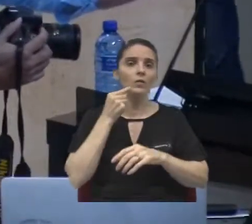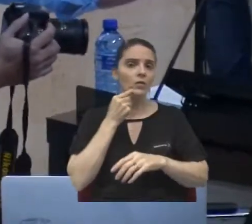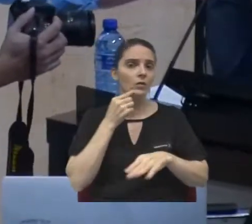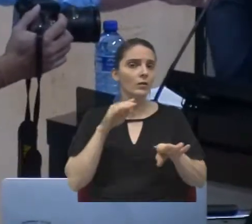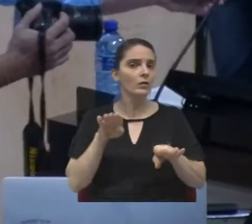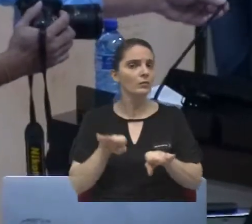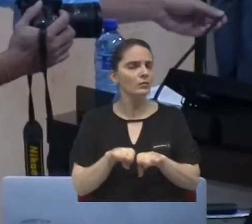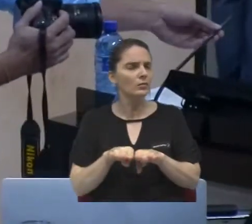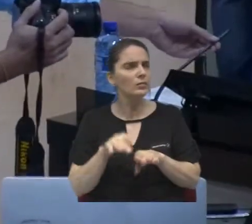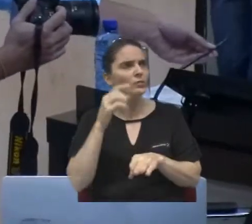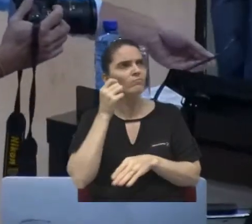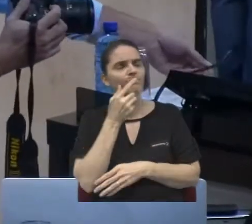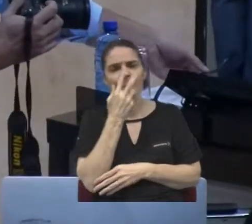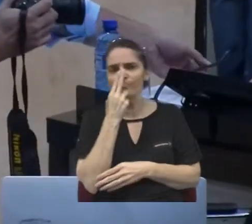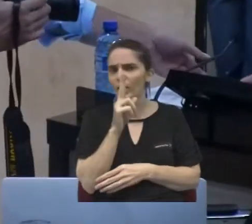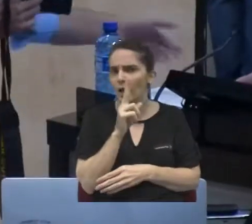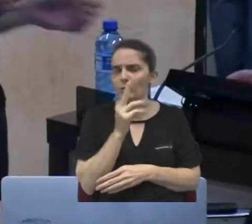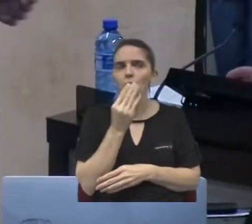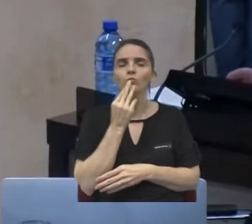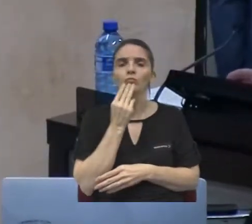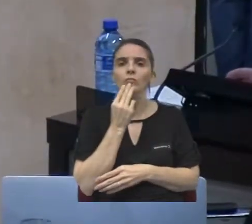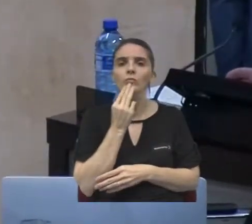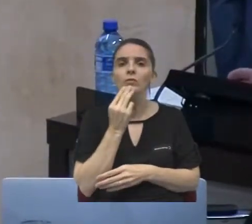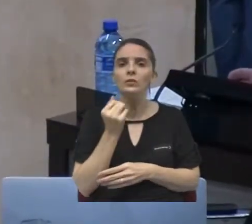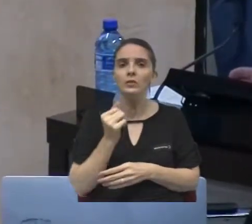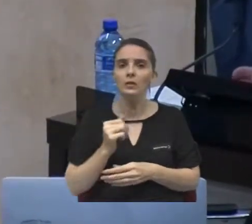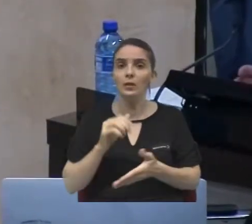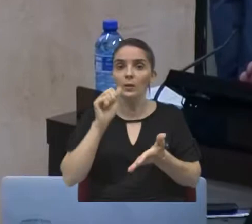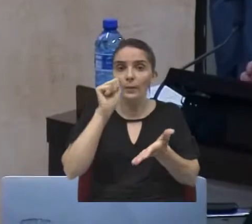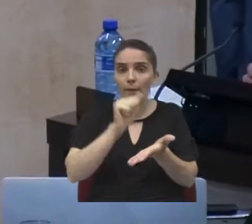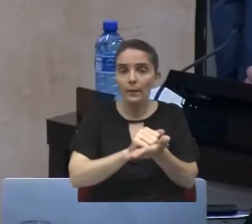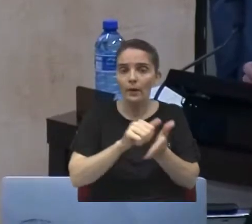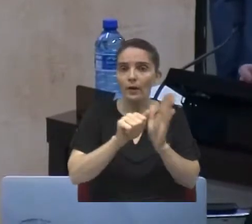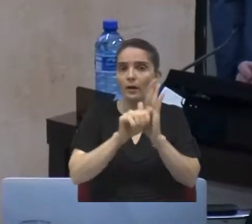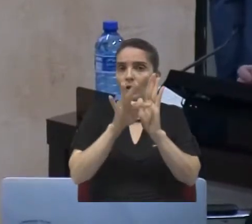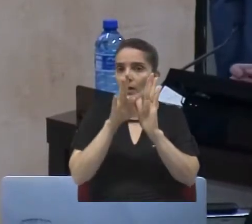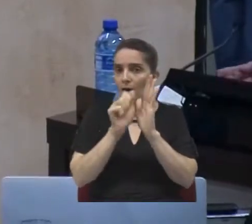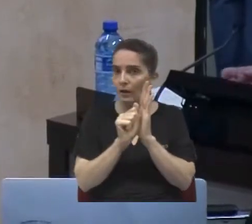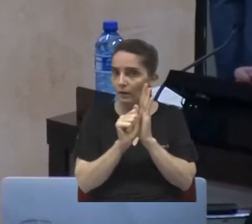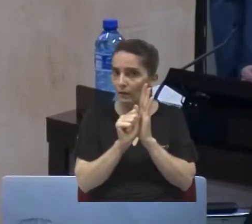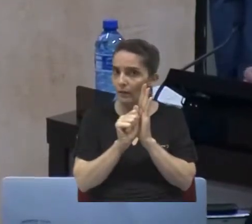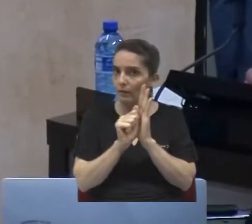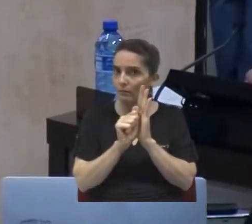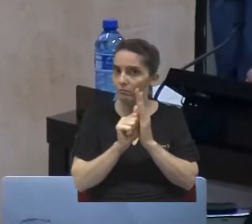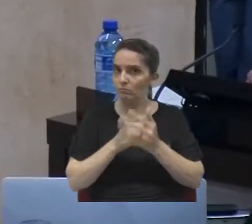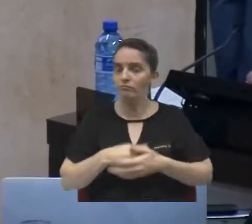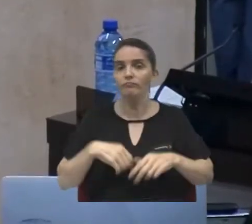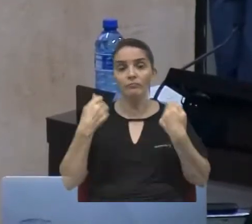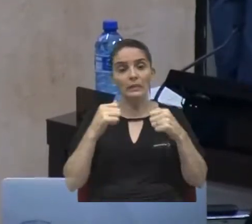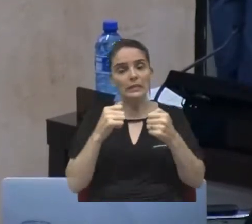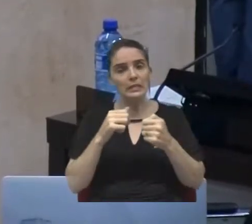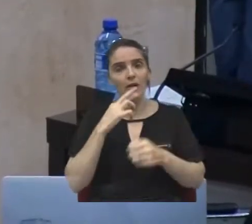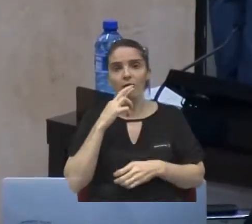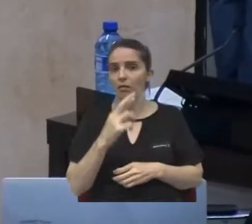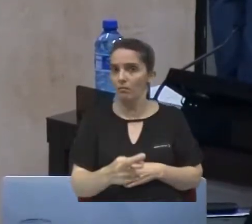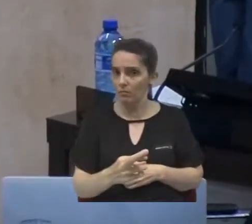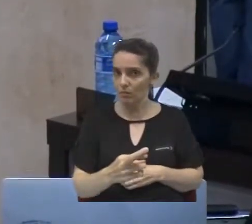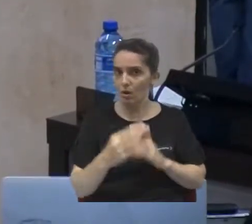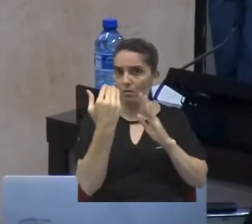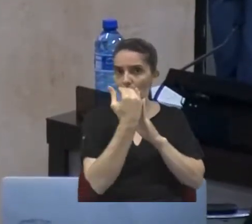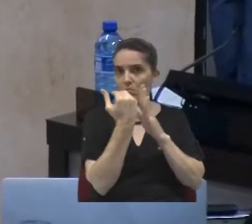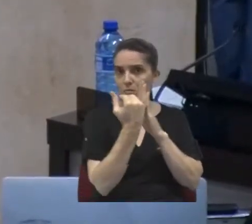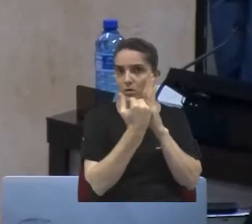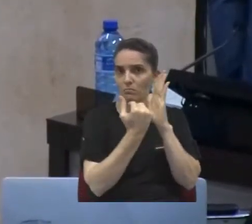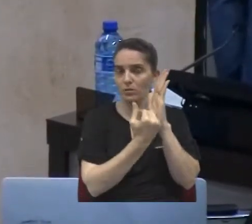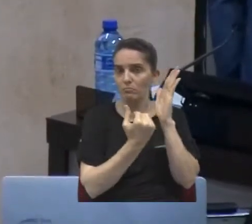Vaguinho pediram, consignou em ata, que nós precisávamos das respostas relacionadas ao